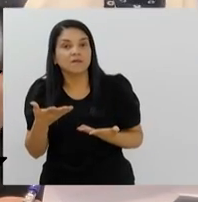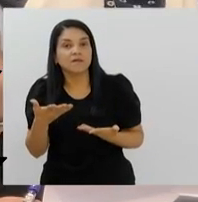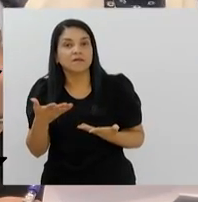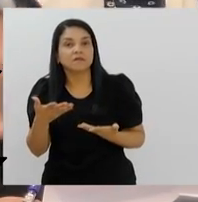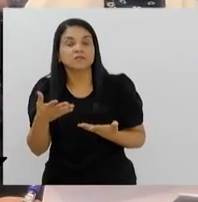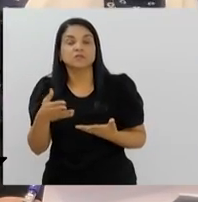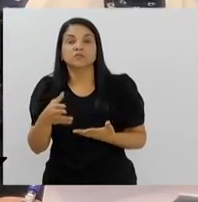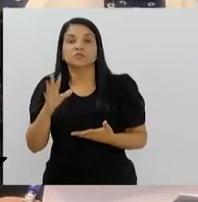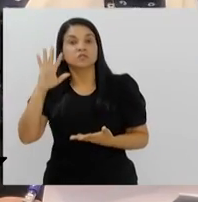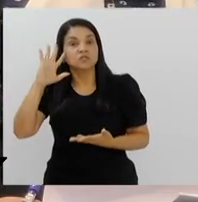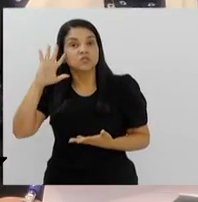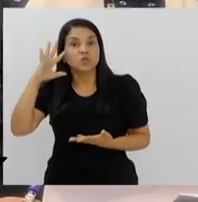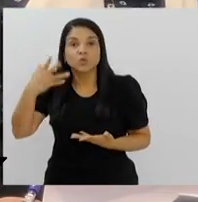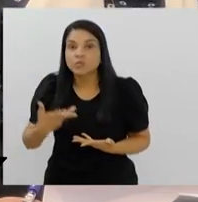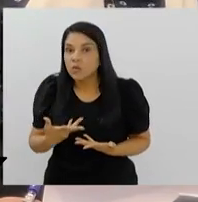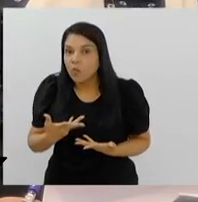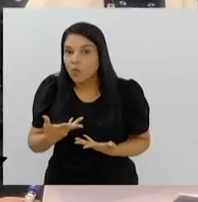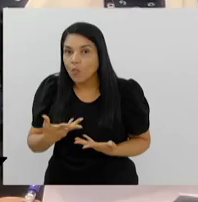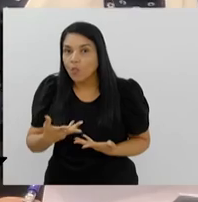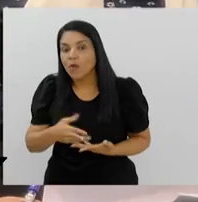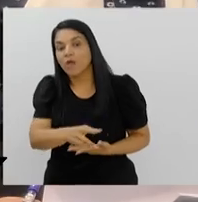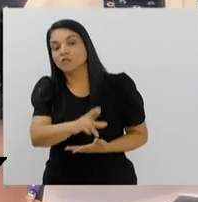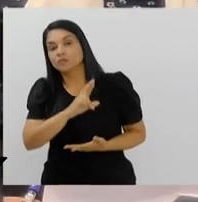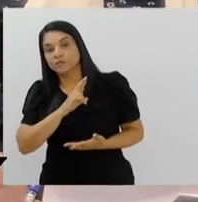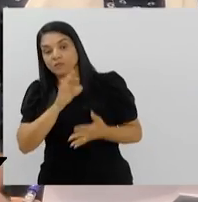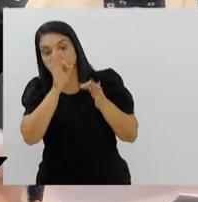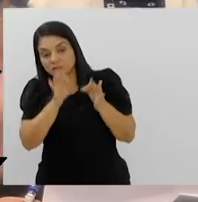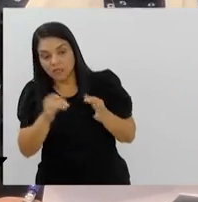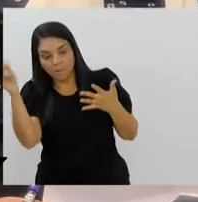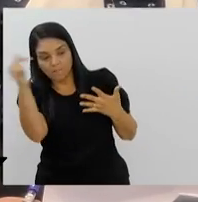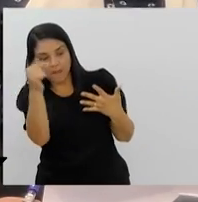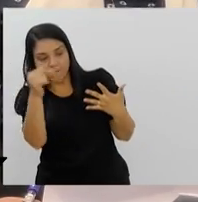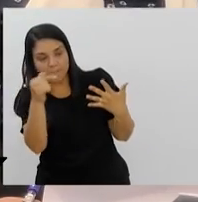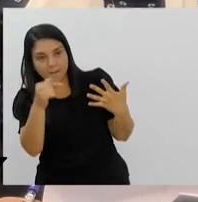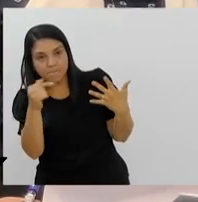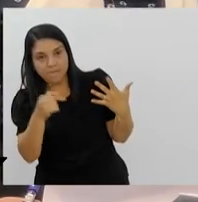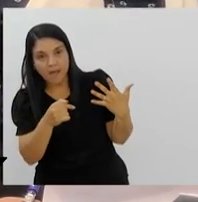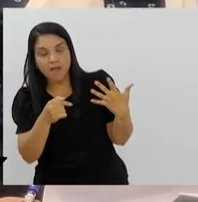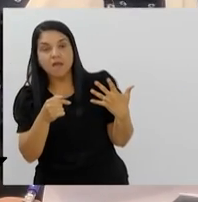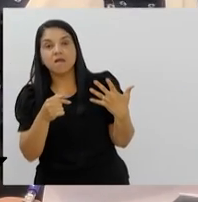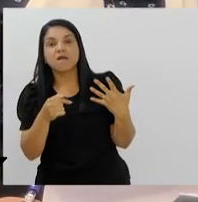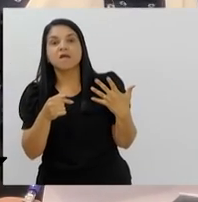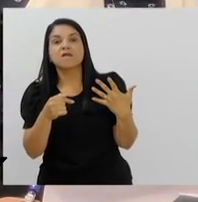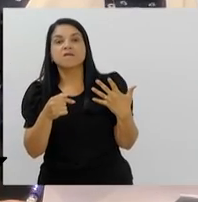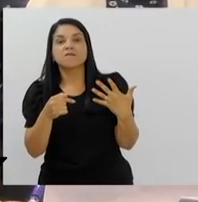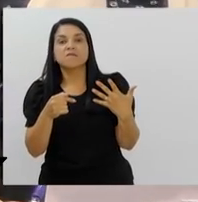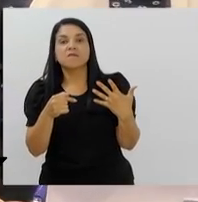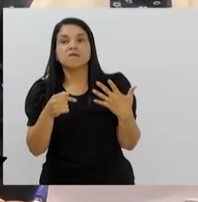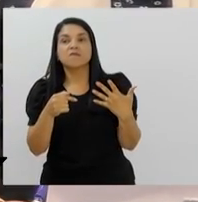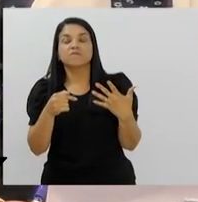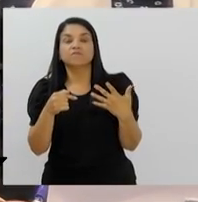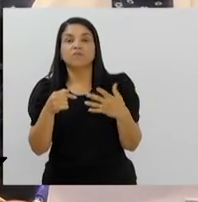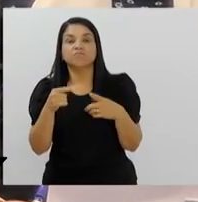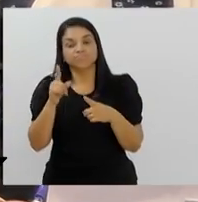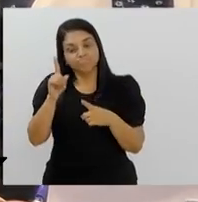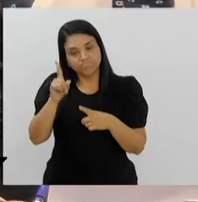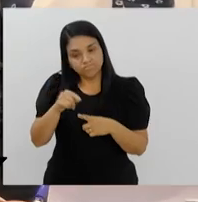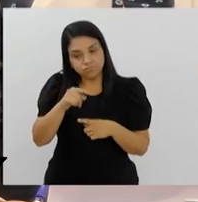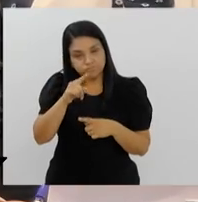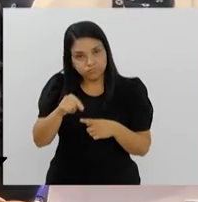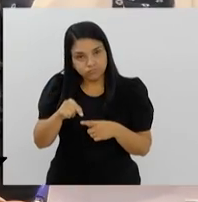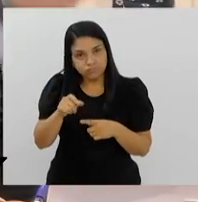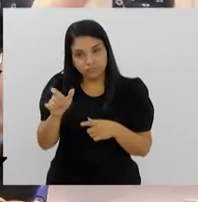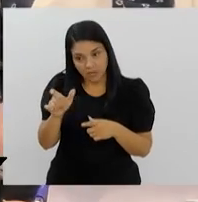solução para chegar aqui e dizer ó nós vamos fazer isso isso isso vamos voltar com quem quem a gente expurgou jogou no